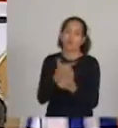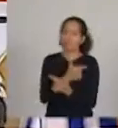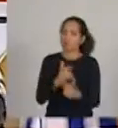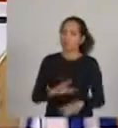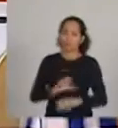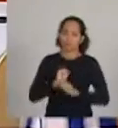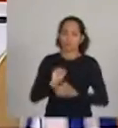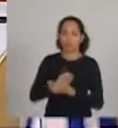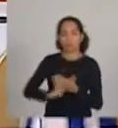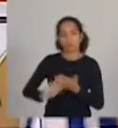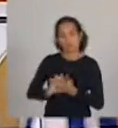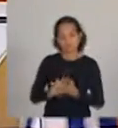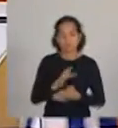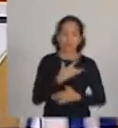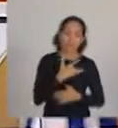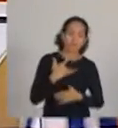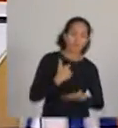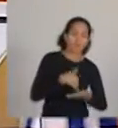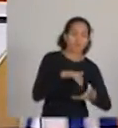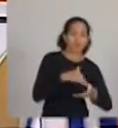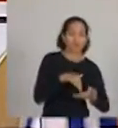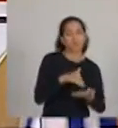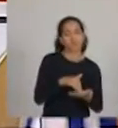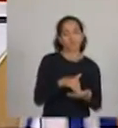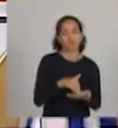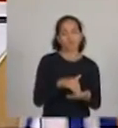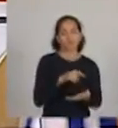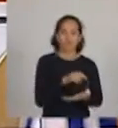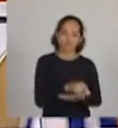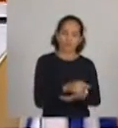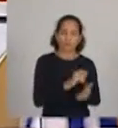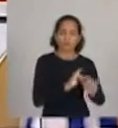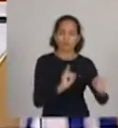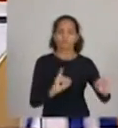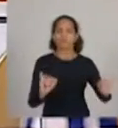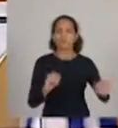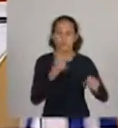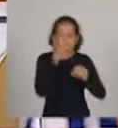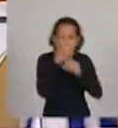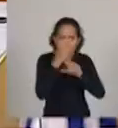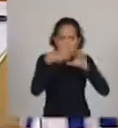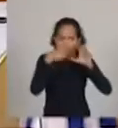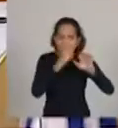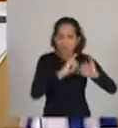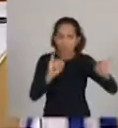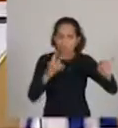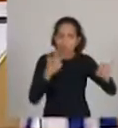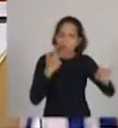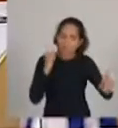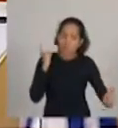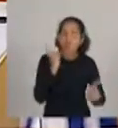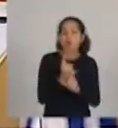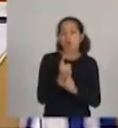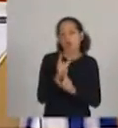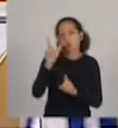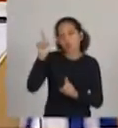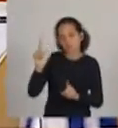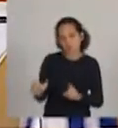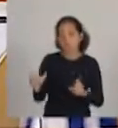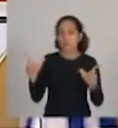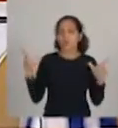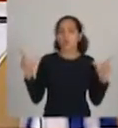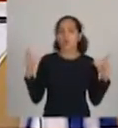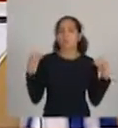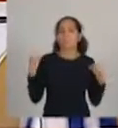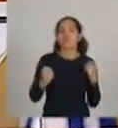secretário de saúde fez um vídeo, inclusive, informando que eles conseguiram identificar o motorista que